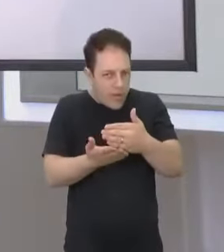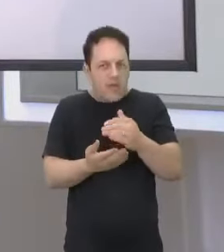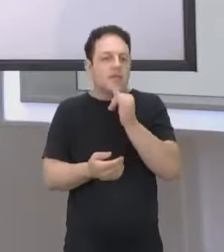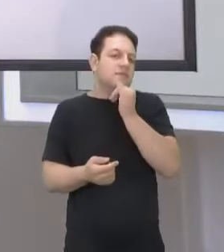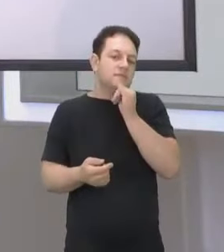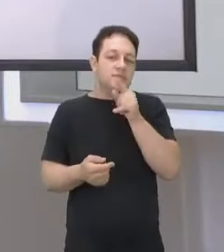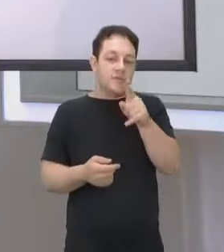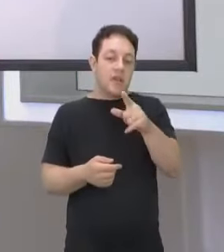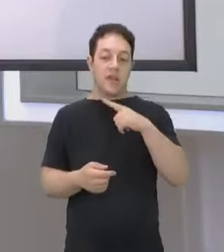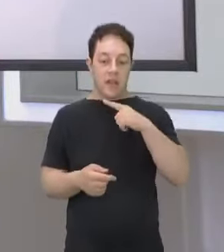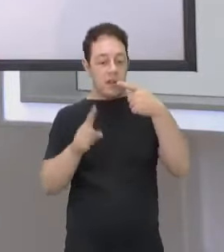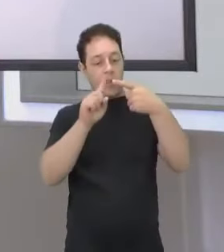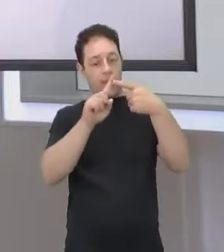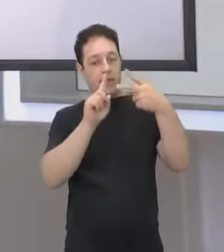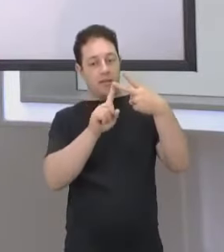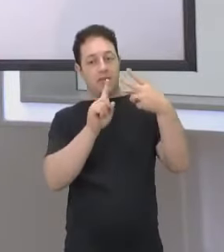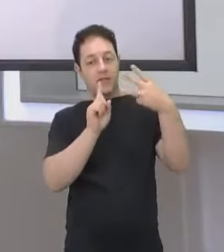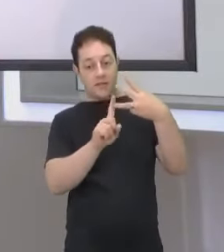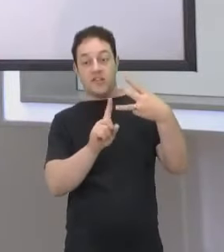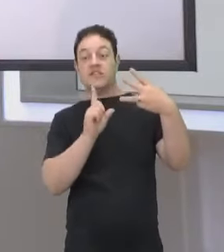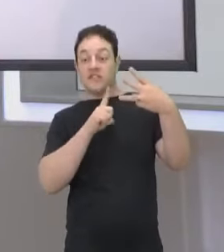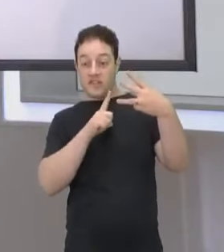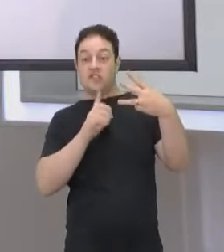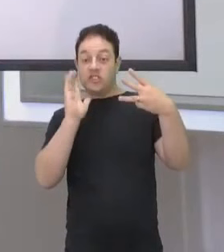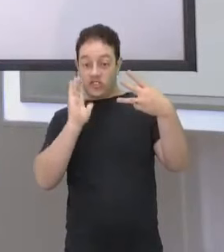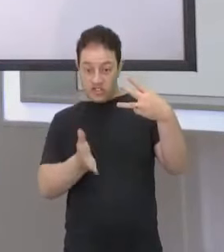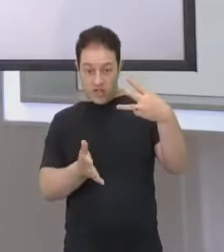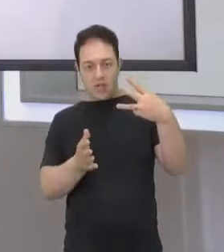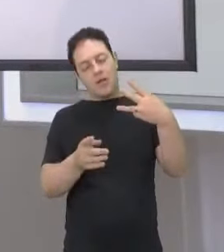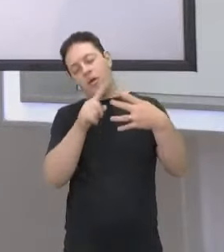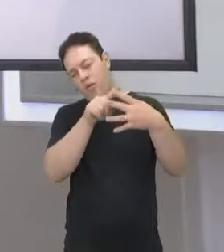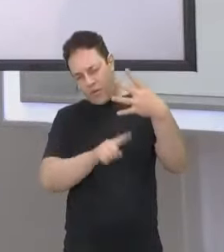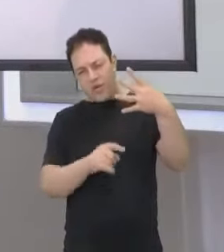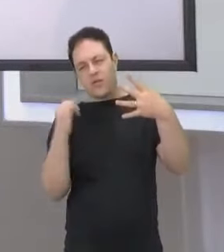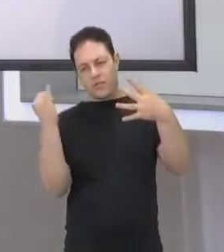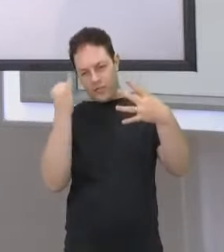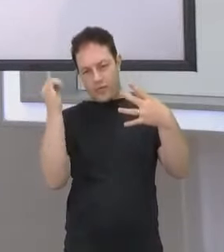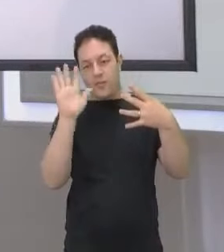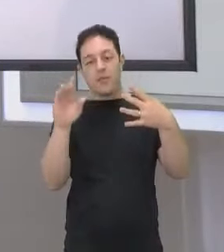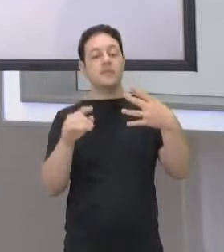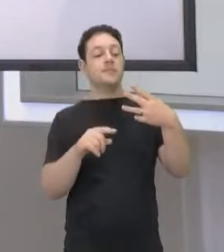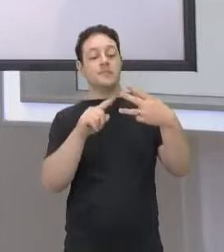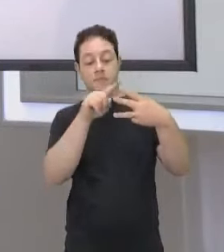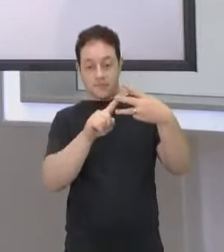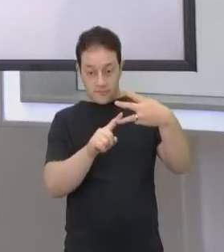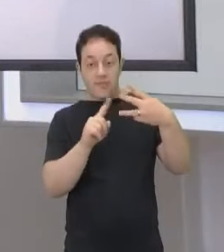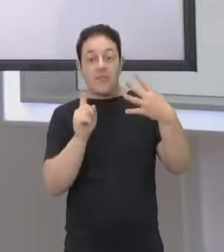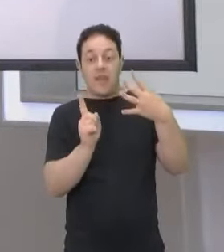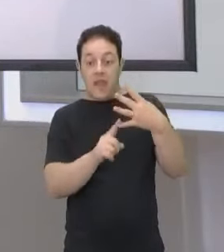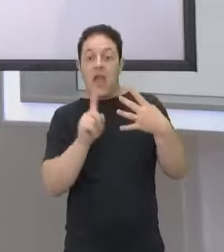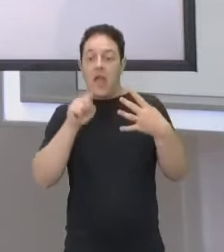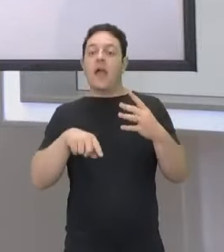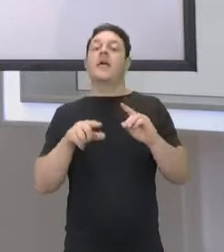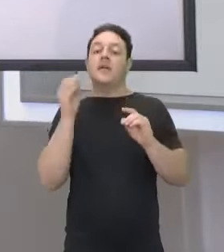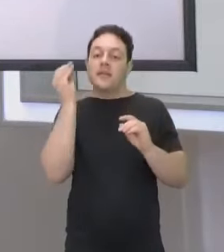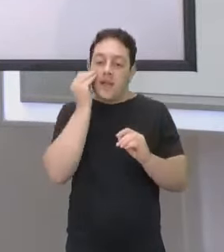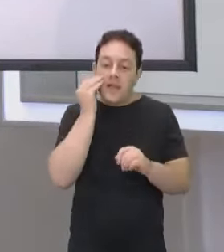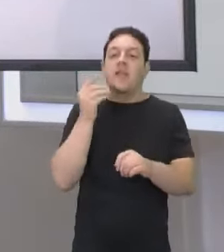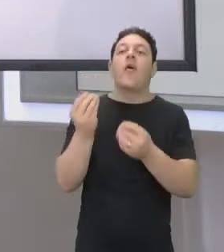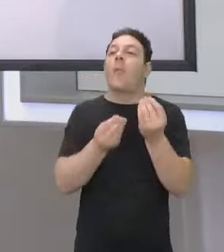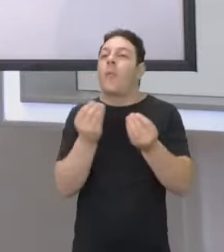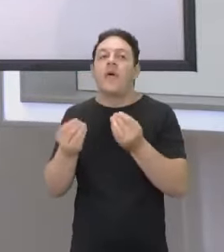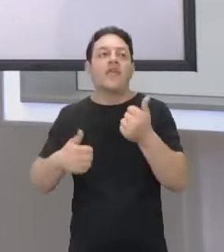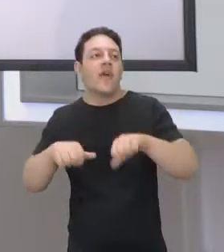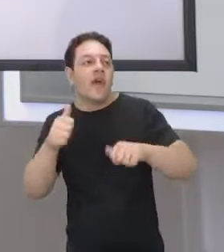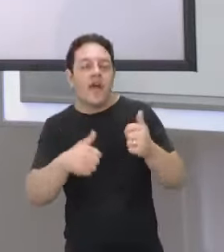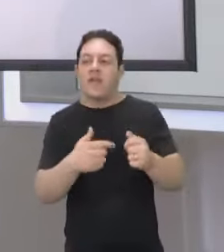você tiver esses 3 elementos, mais, os 4, né? Mais as ações, você tem o seu plano de